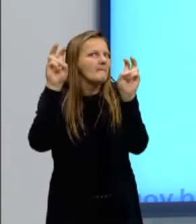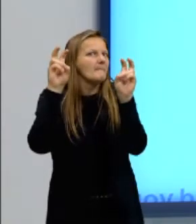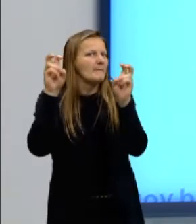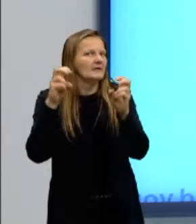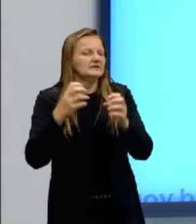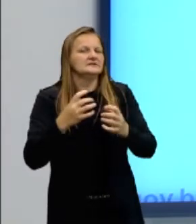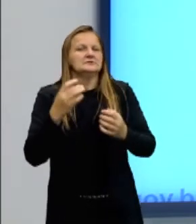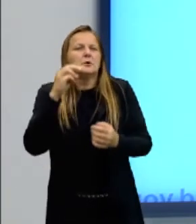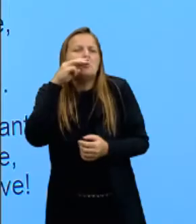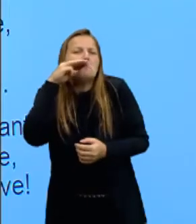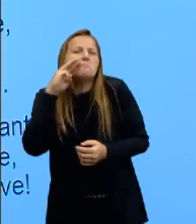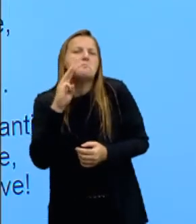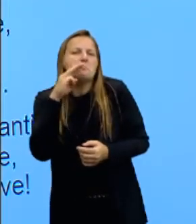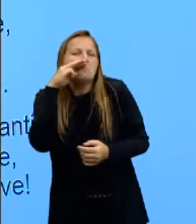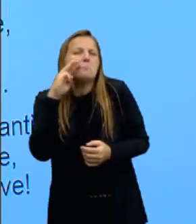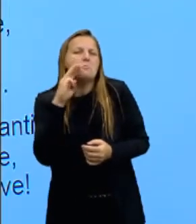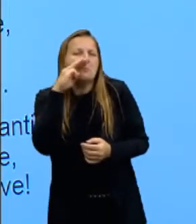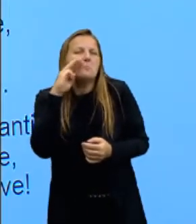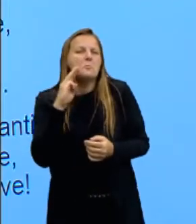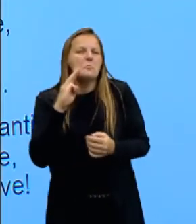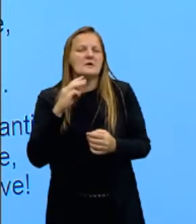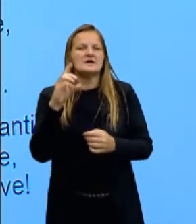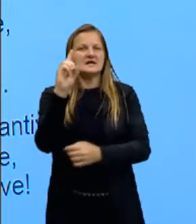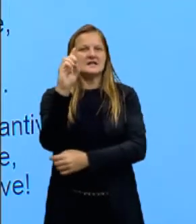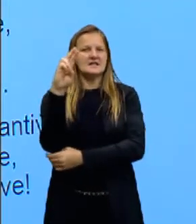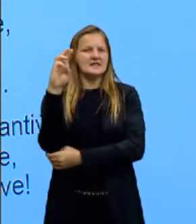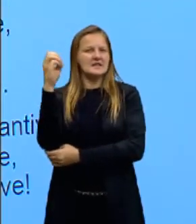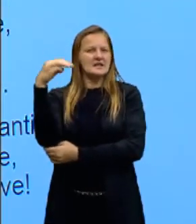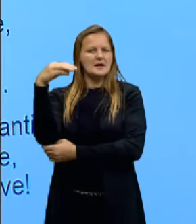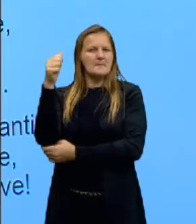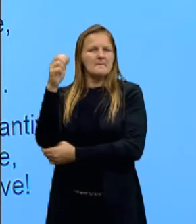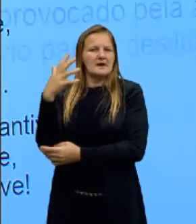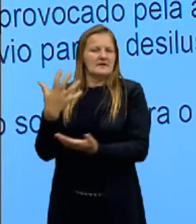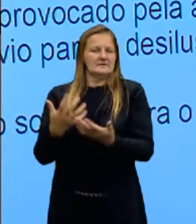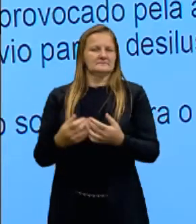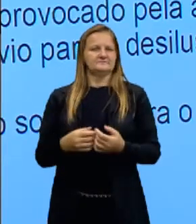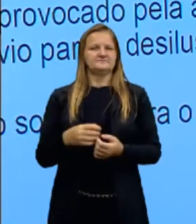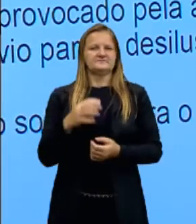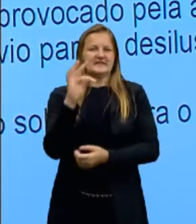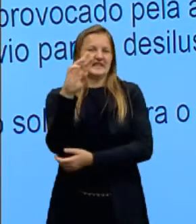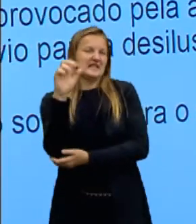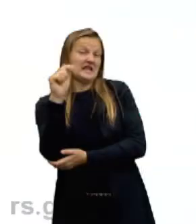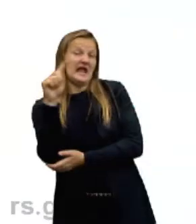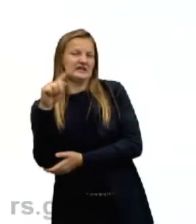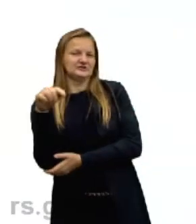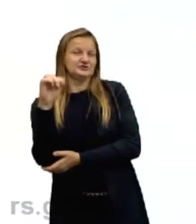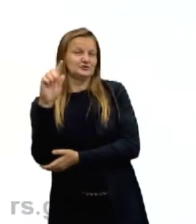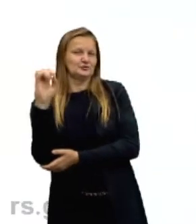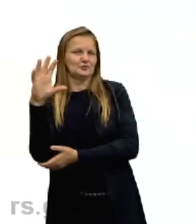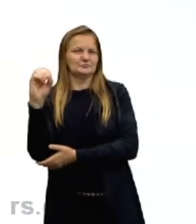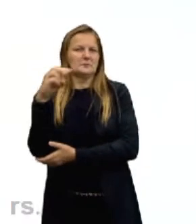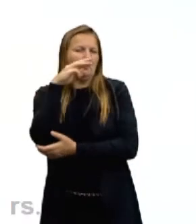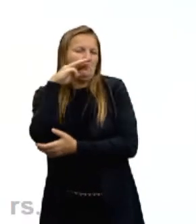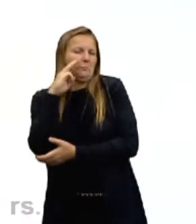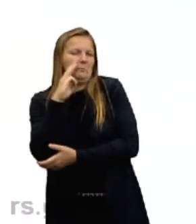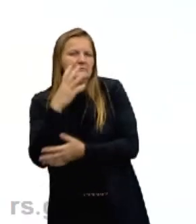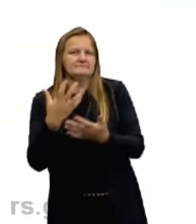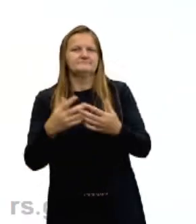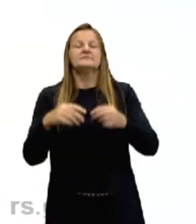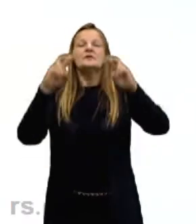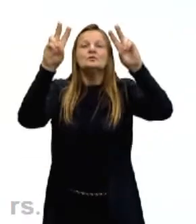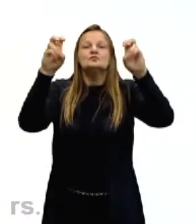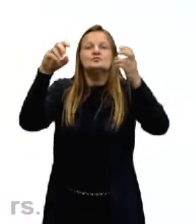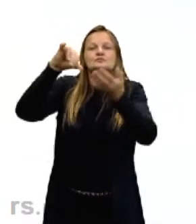extremamente dramático né é um drama aqui tá beleza vamos passar o núcleo temático